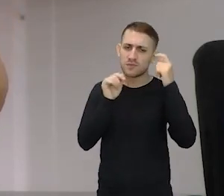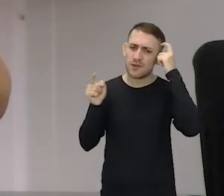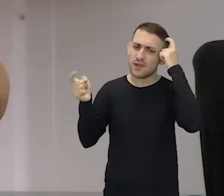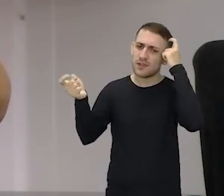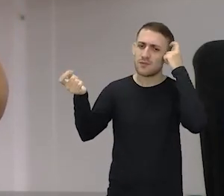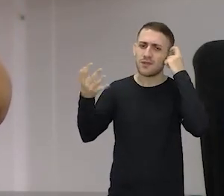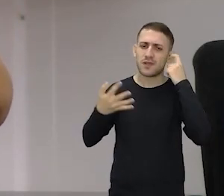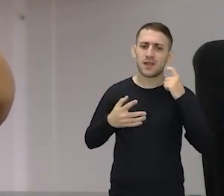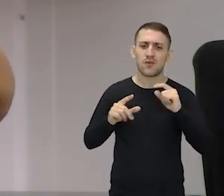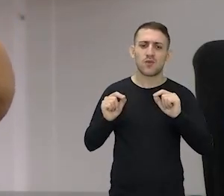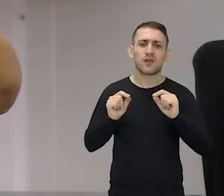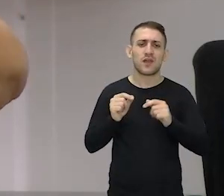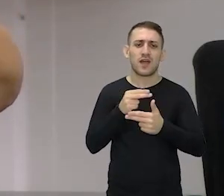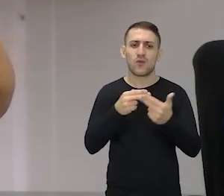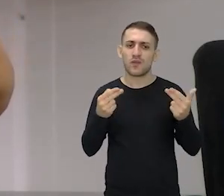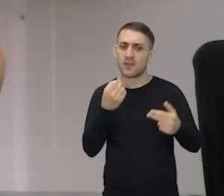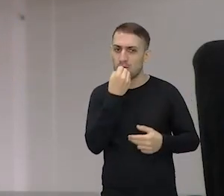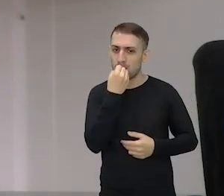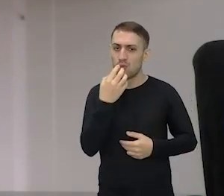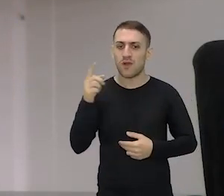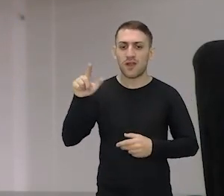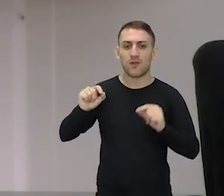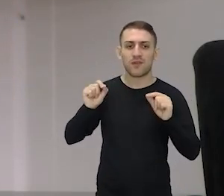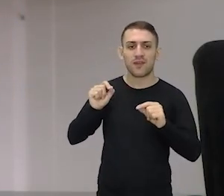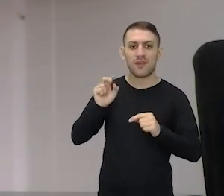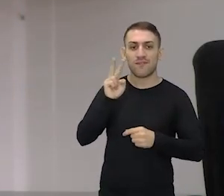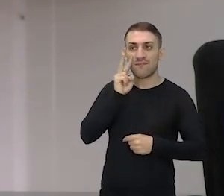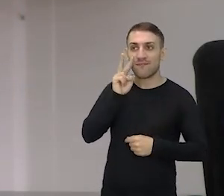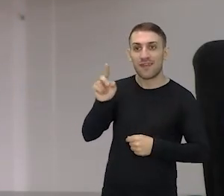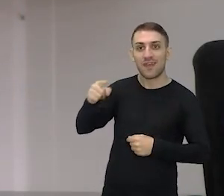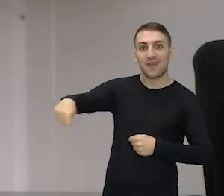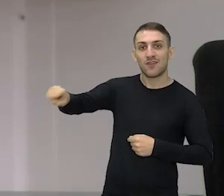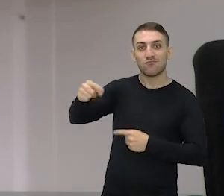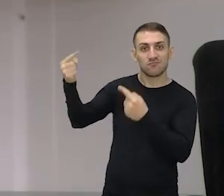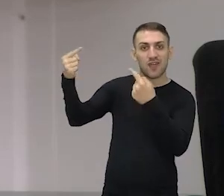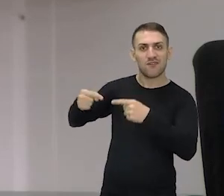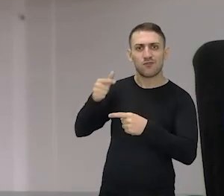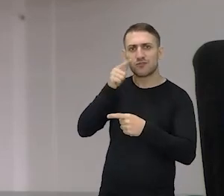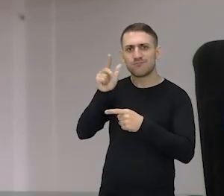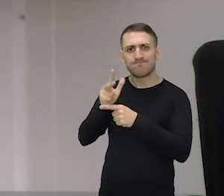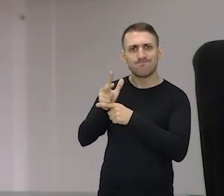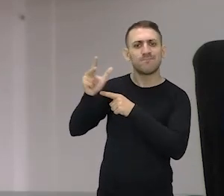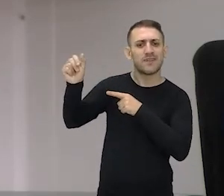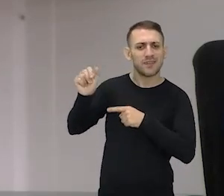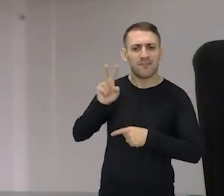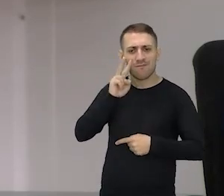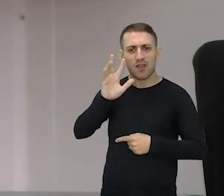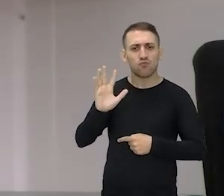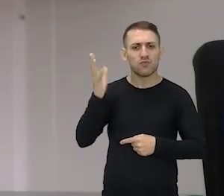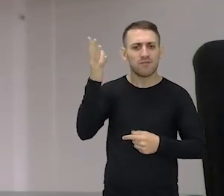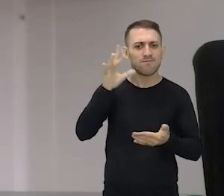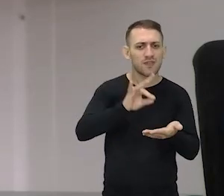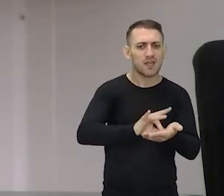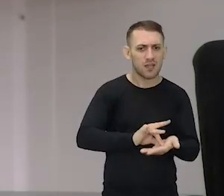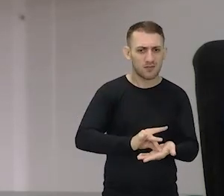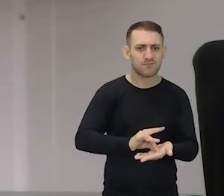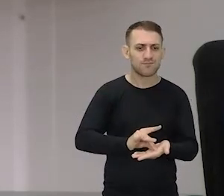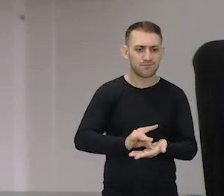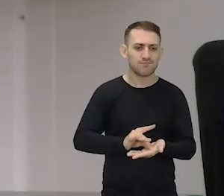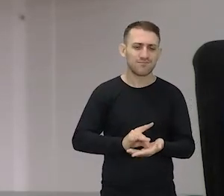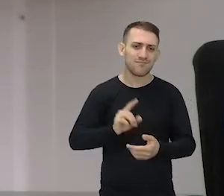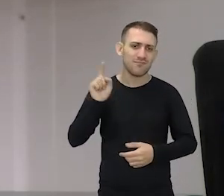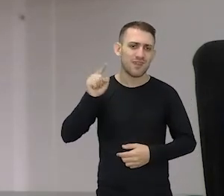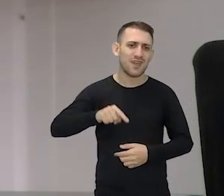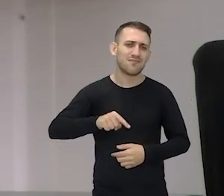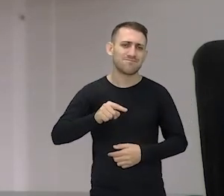a recompensa é ele superar o desafio, é ver aquilo acontecendo, né? Foi